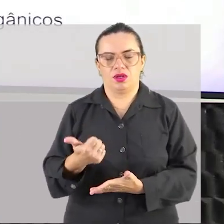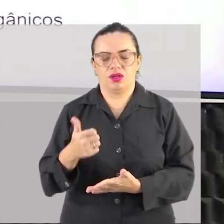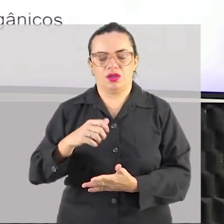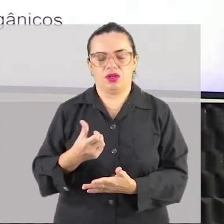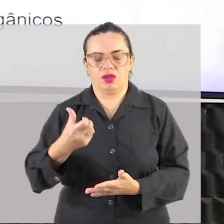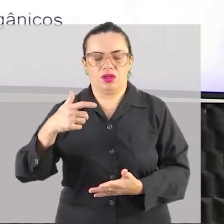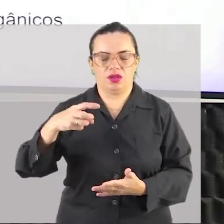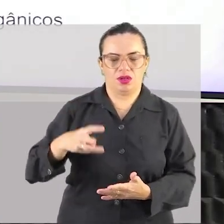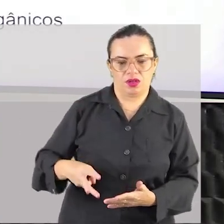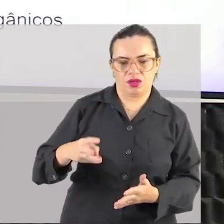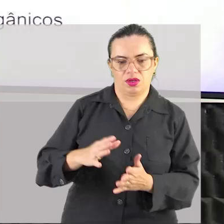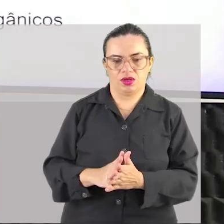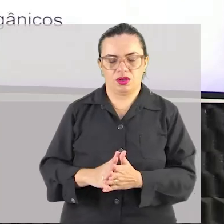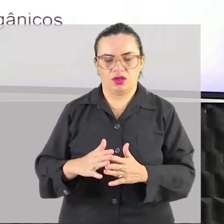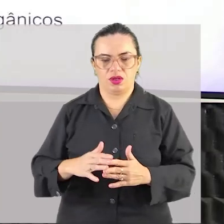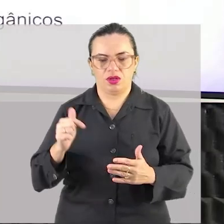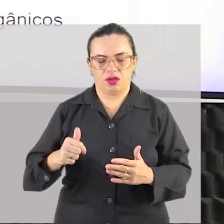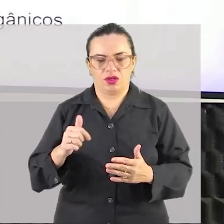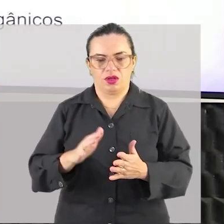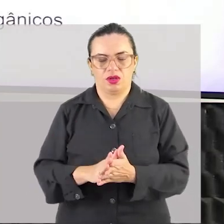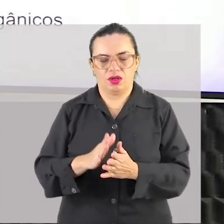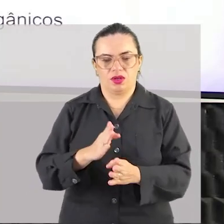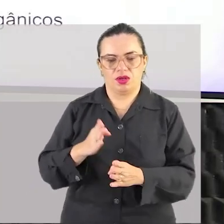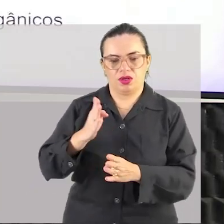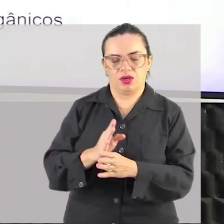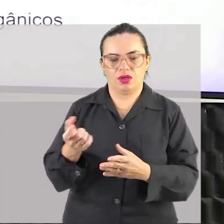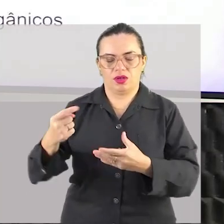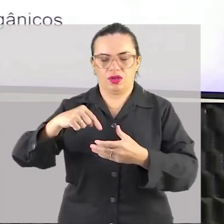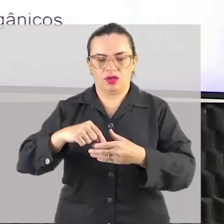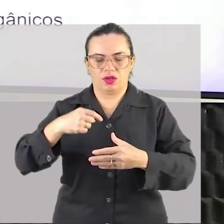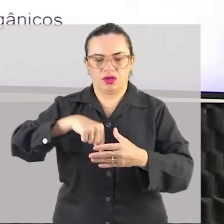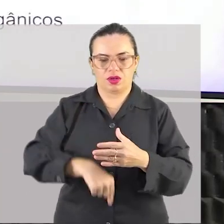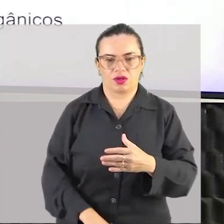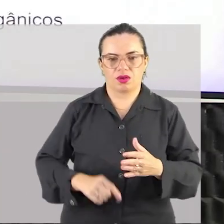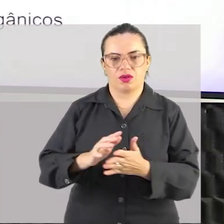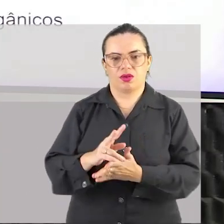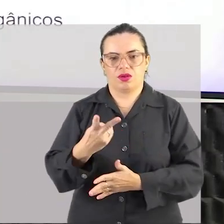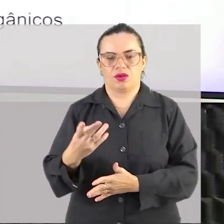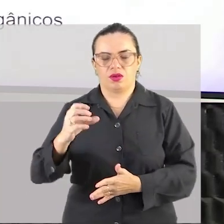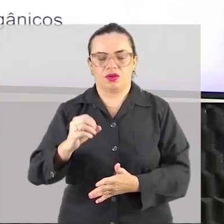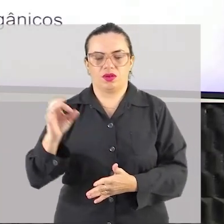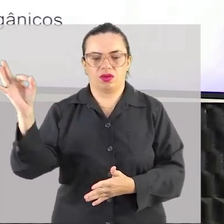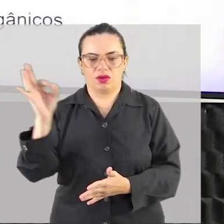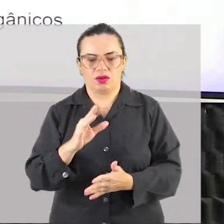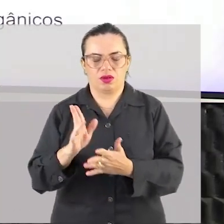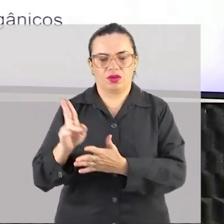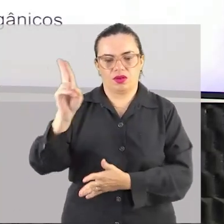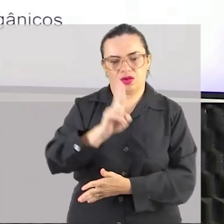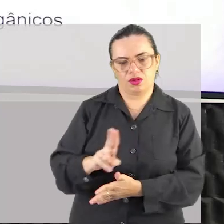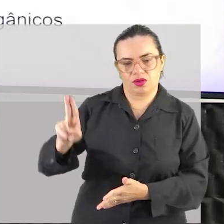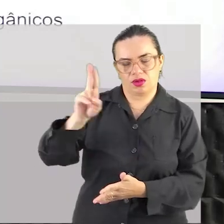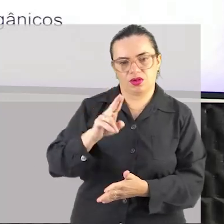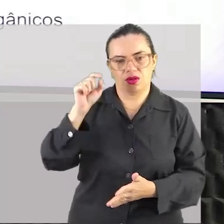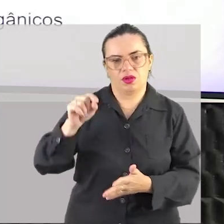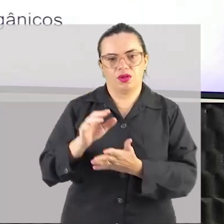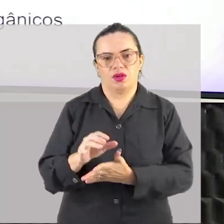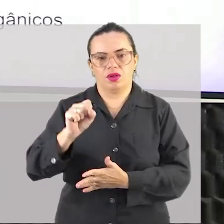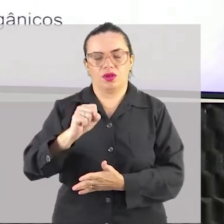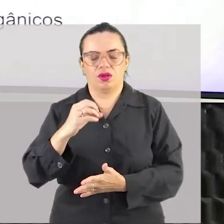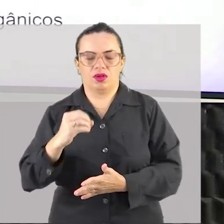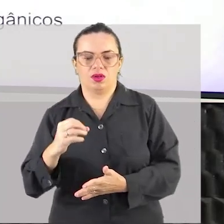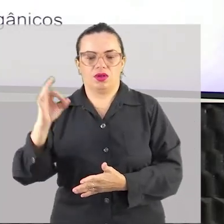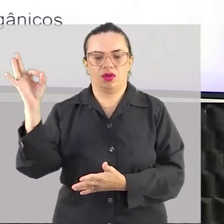Kippur, durante o primeiro choque do petróleo, ele produzia apenas 20% do petróleo que ele consumia. 80% do